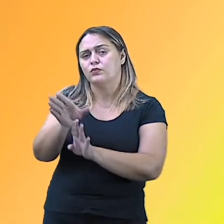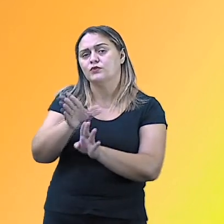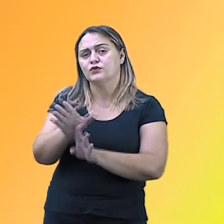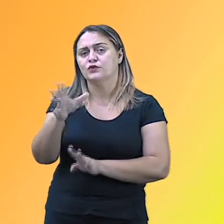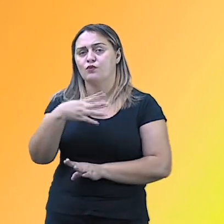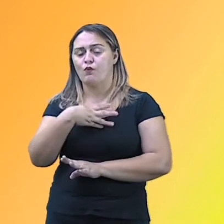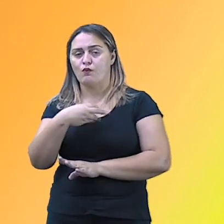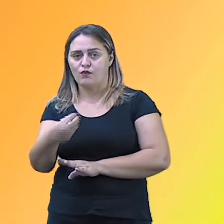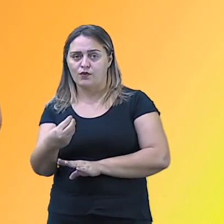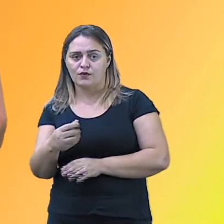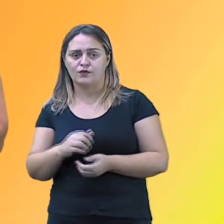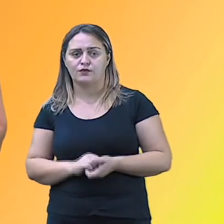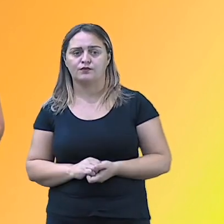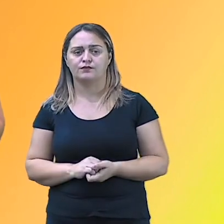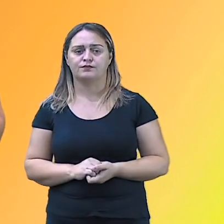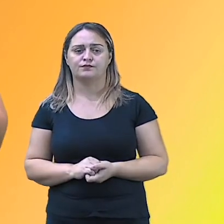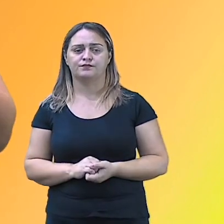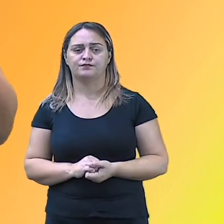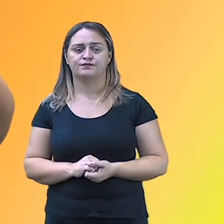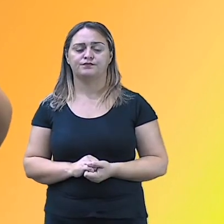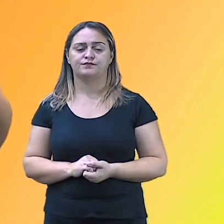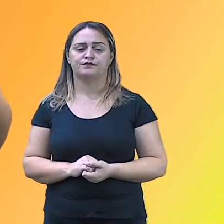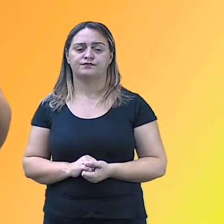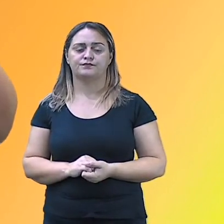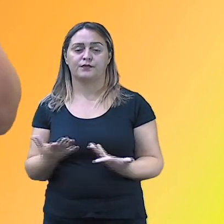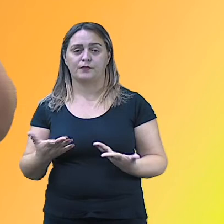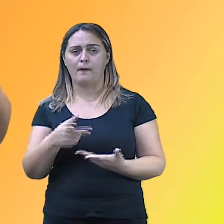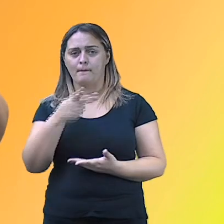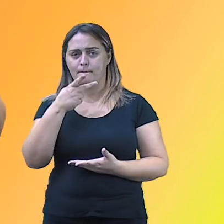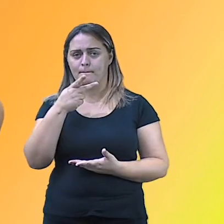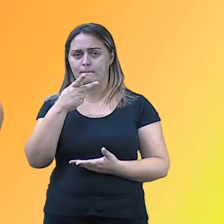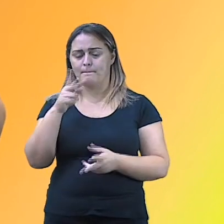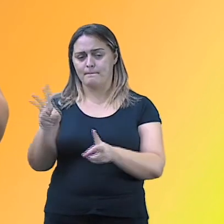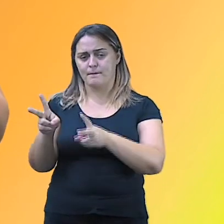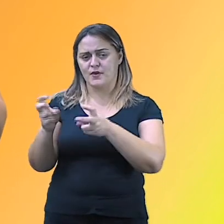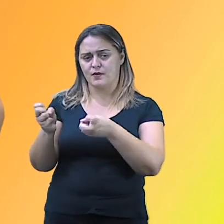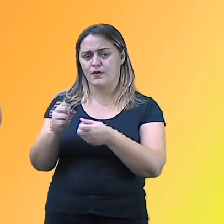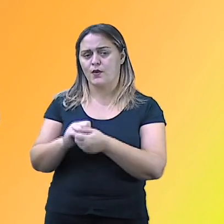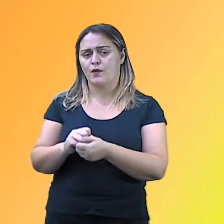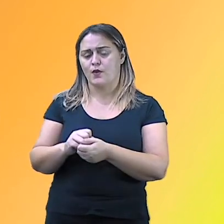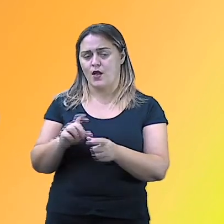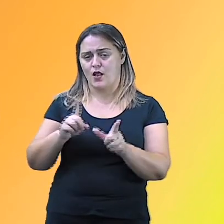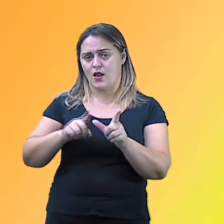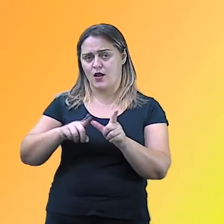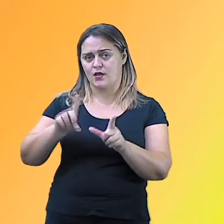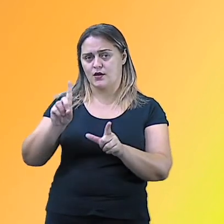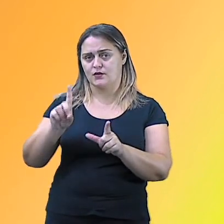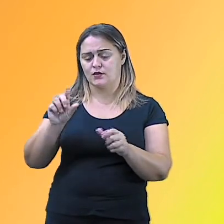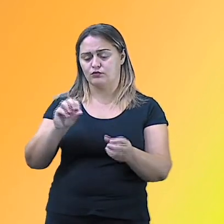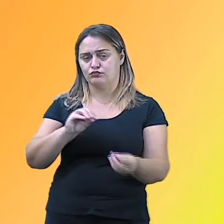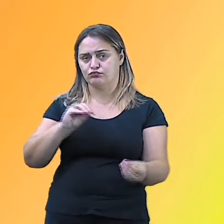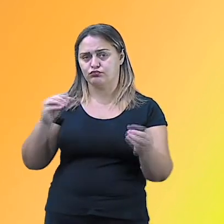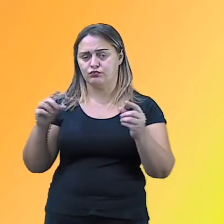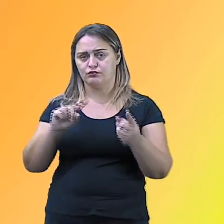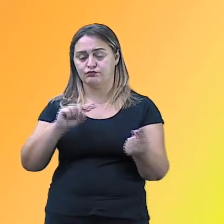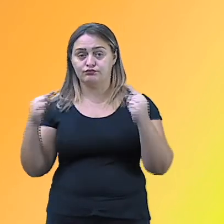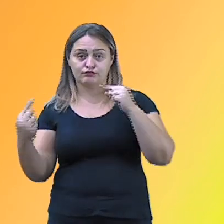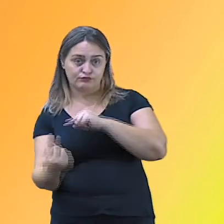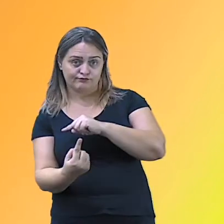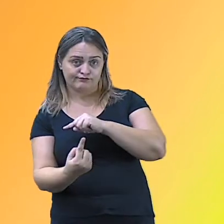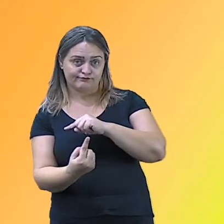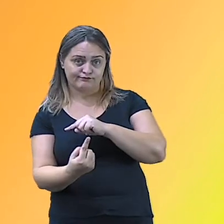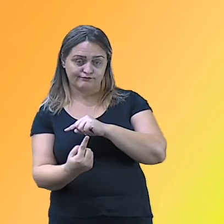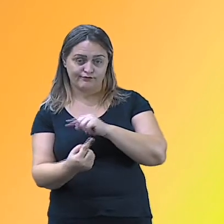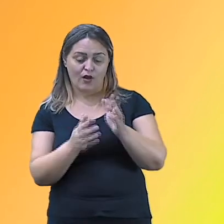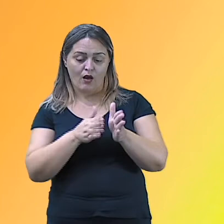aqui invertida, né? Percebam que a ordem, né? Sujeito, verbo e complemento foram alterados, não é mesmo?